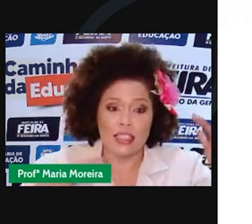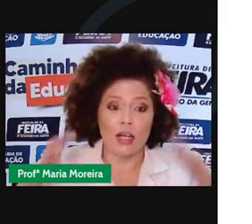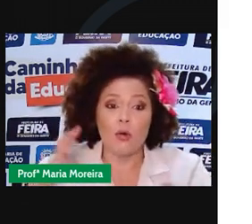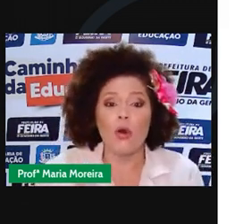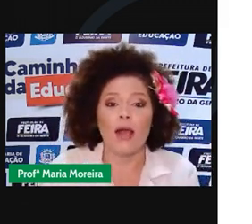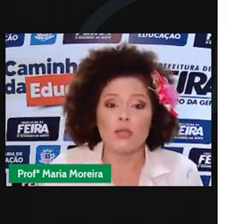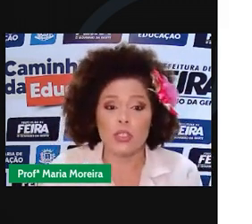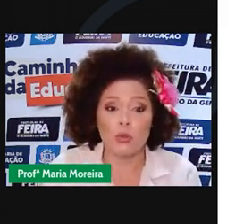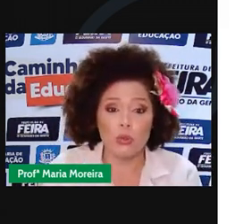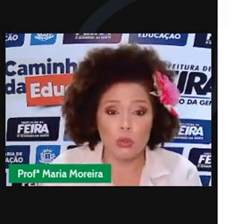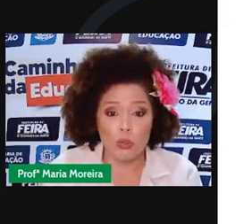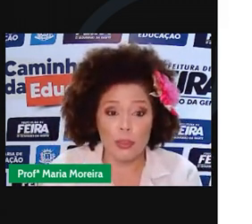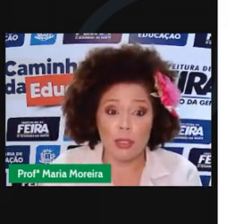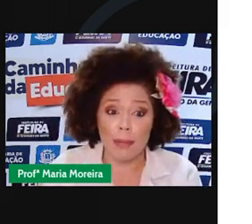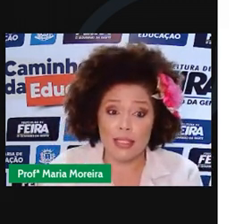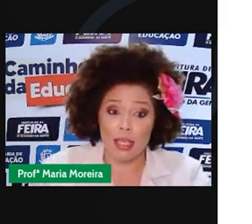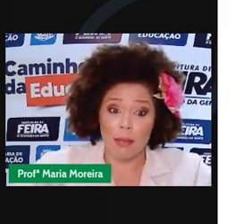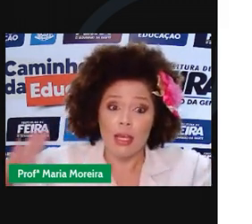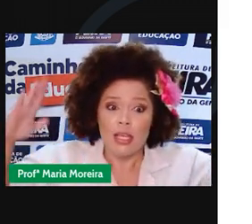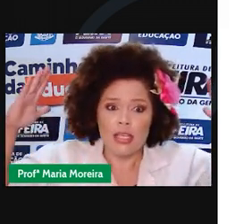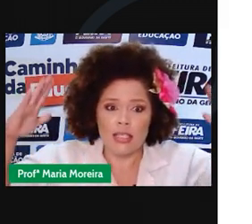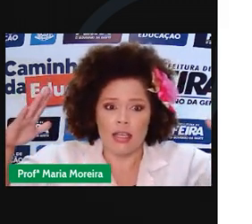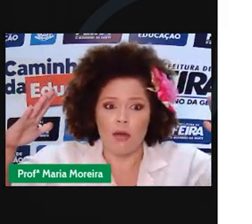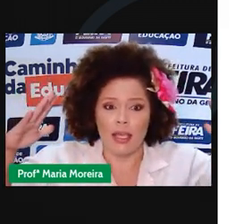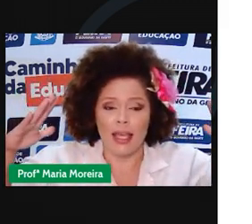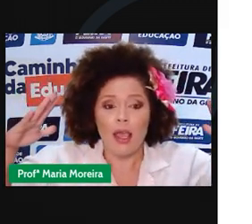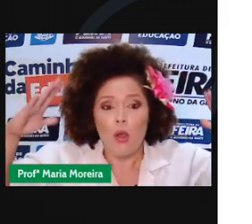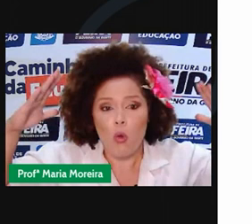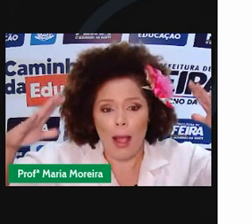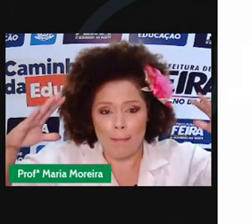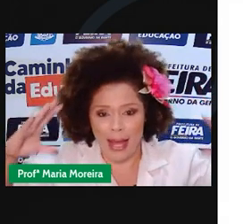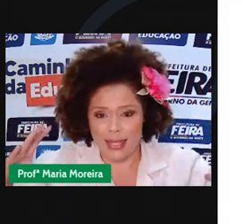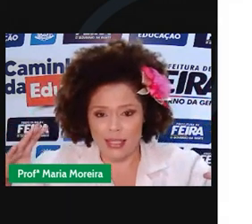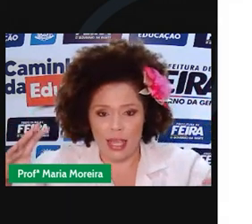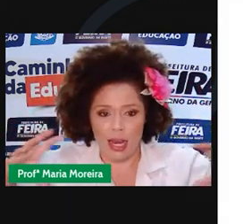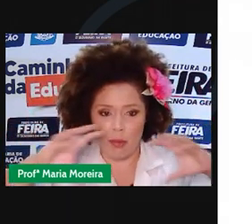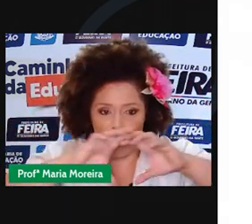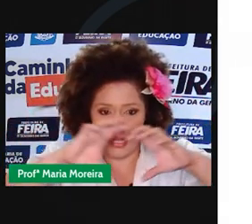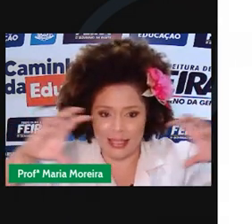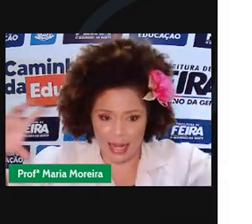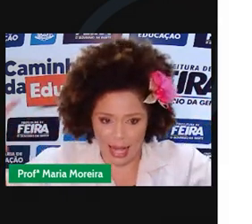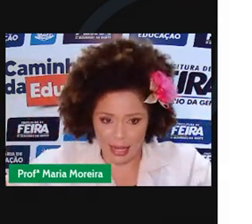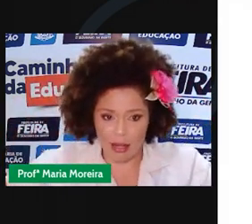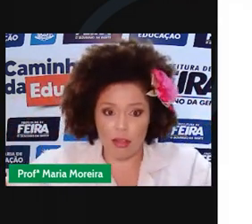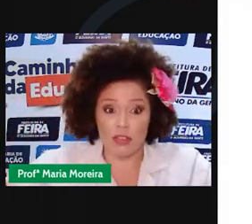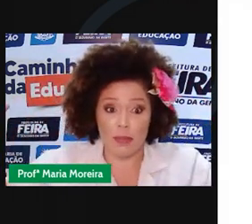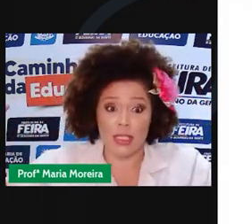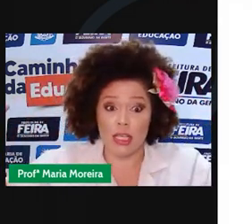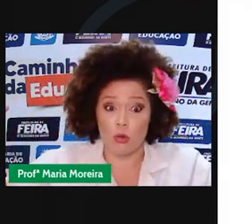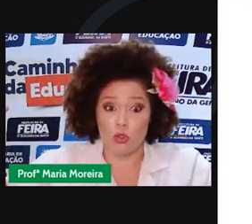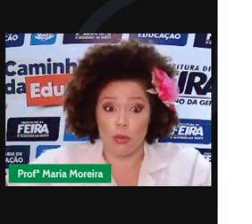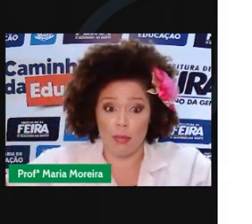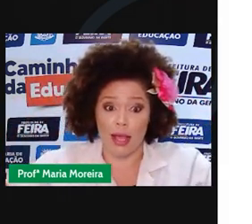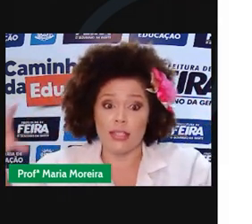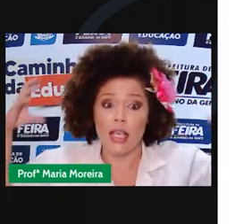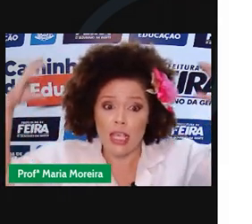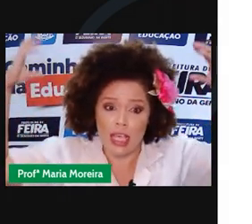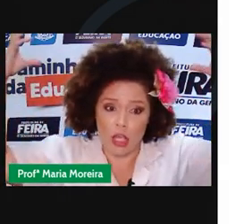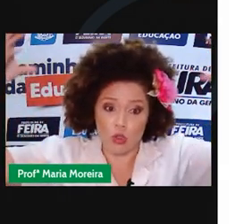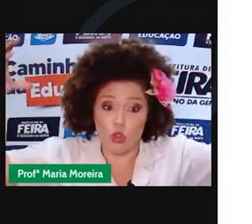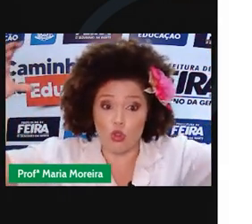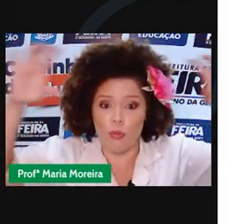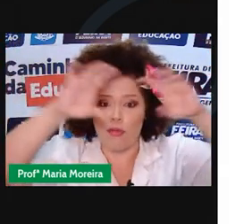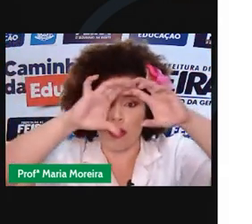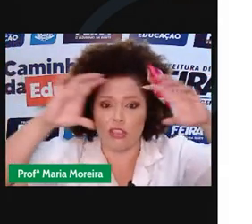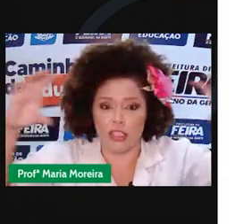esse aqui são é o segundo grupo então perceba que isso é o que a base ele é mais larga que você precisa consumir